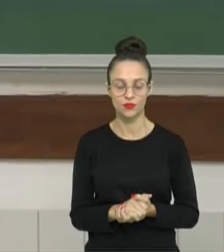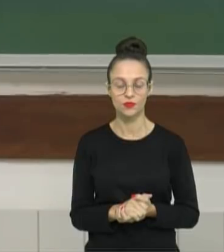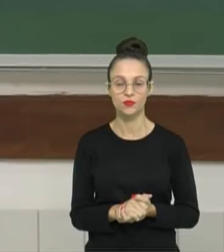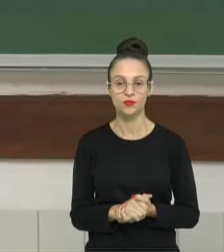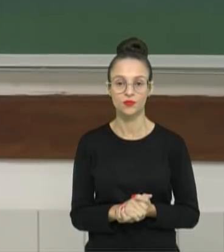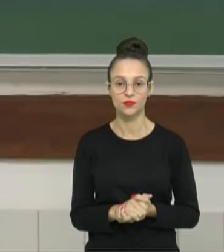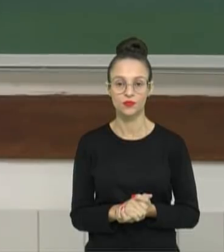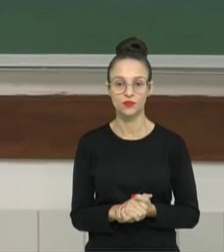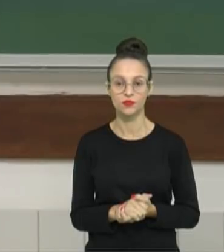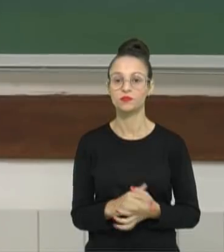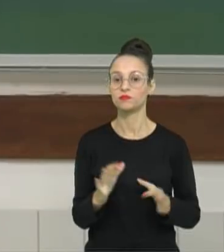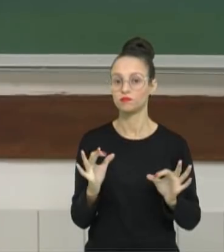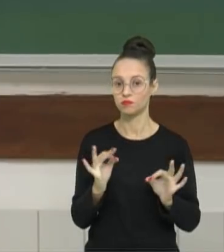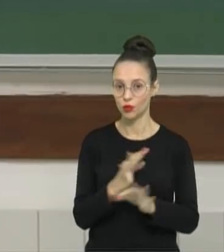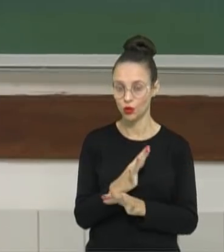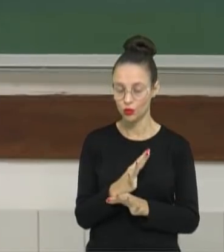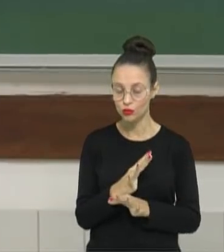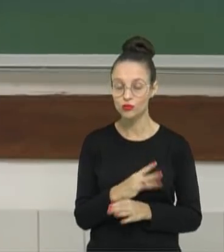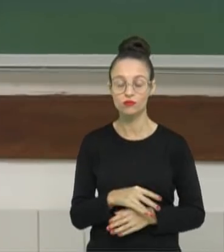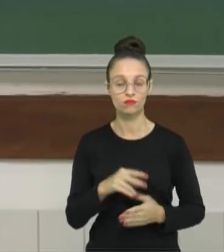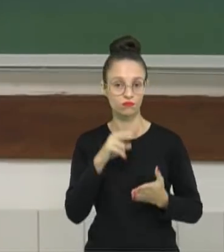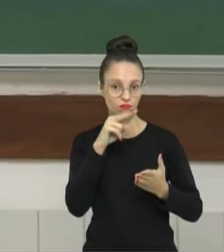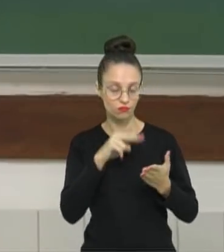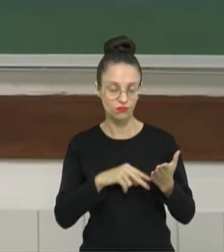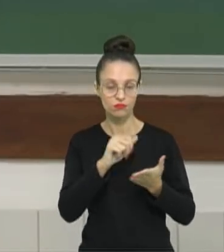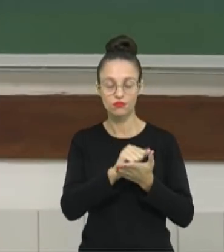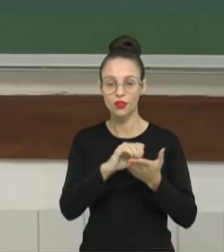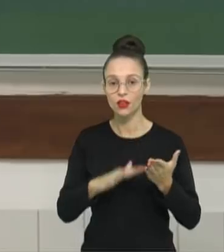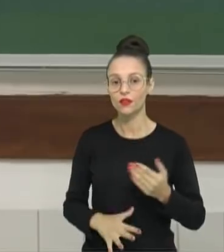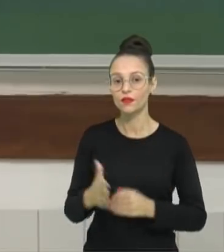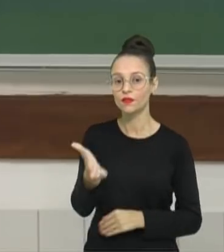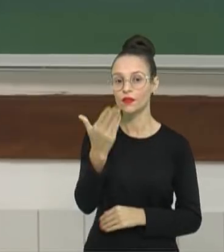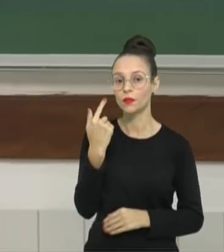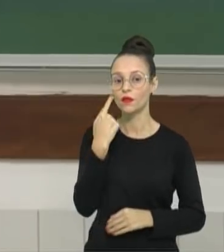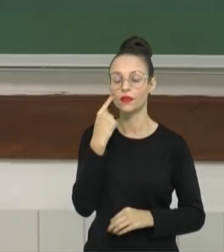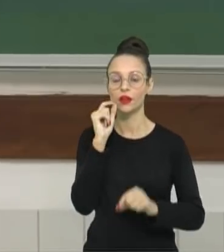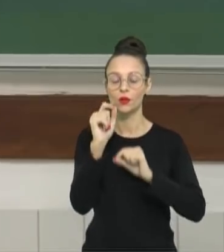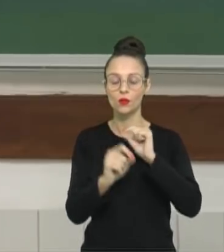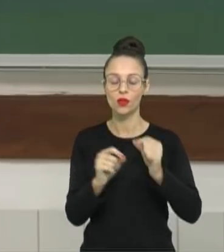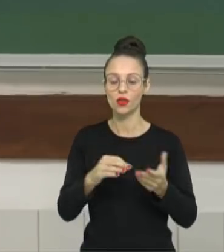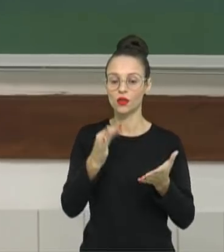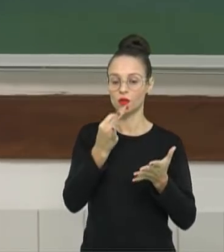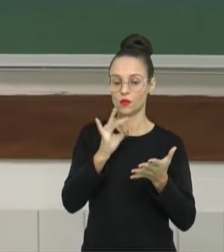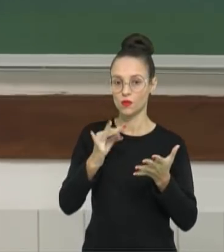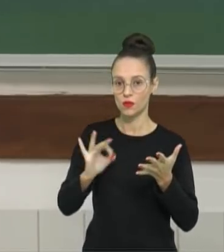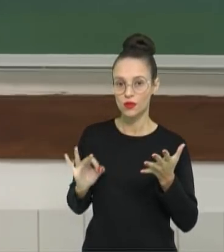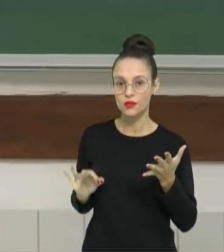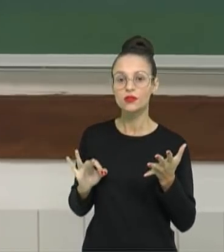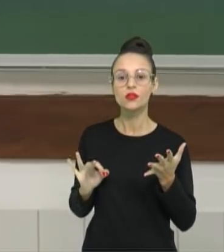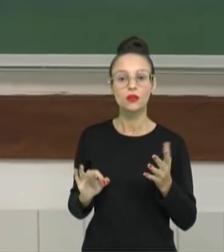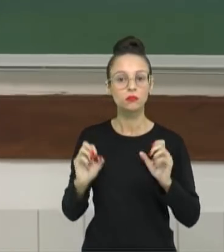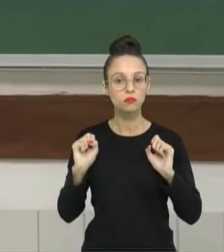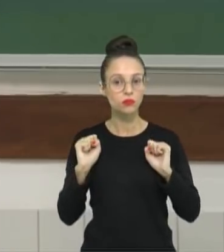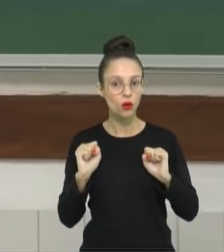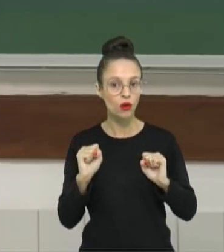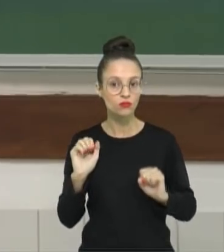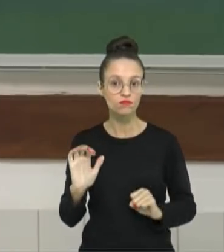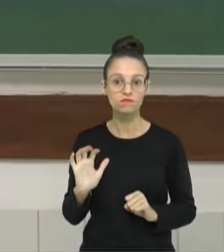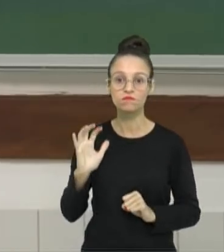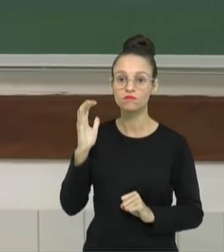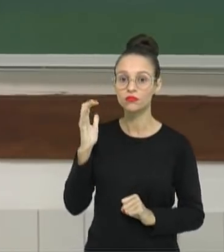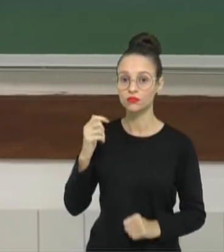Let's check the answers. Vamos corrigir então? Lembrando, na correção pode acontecer